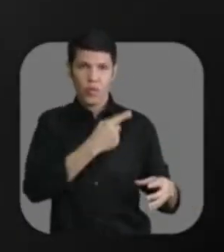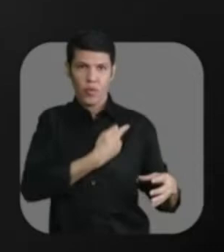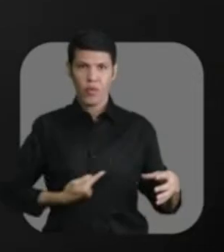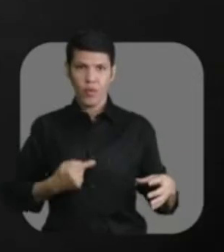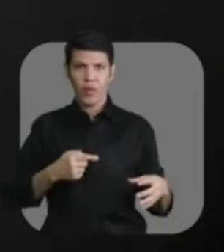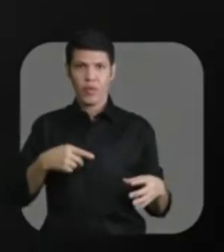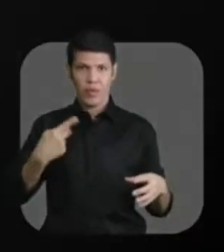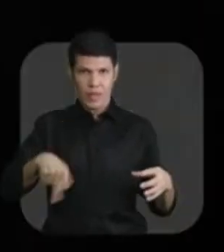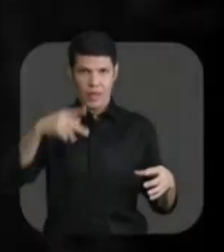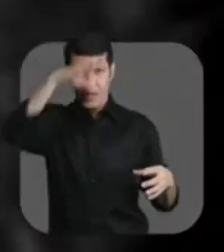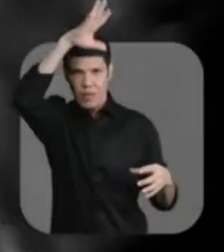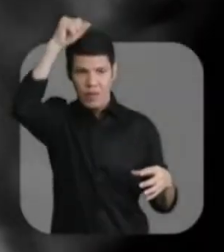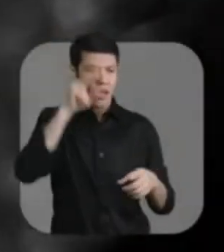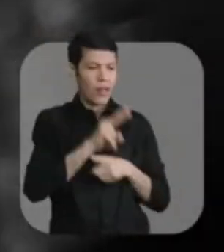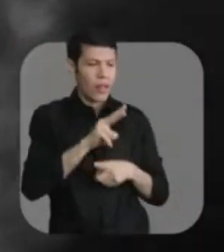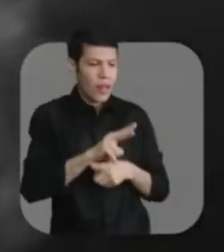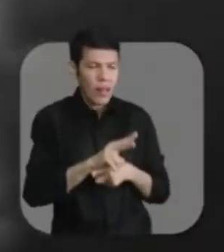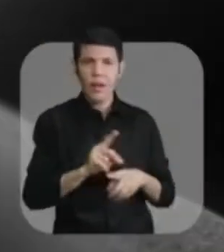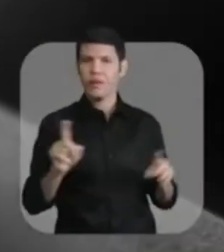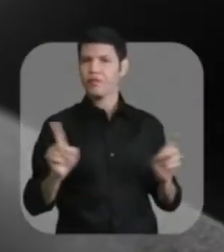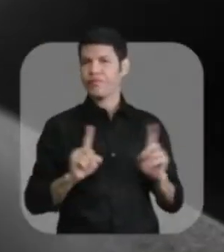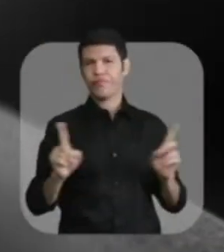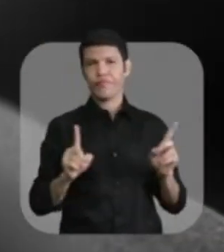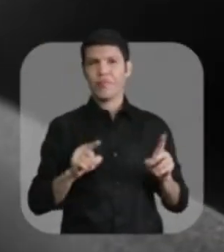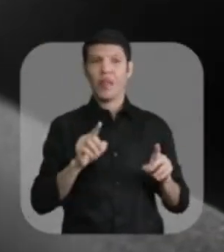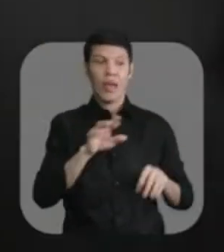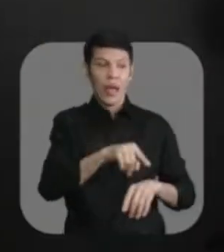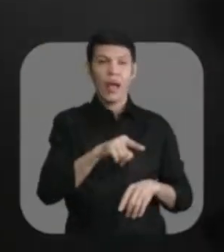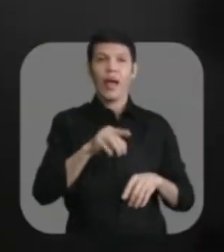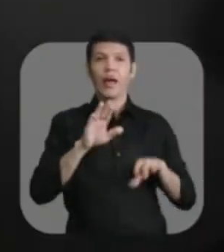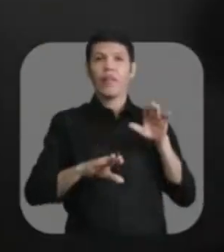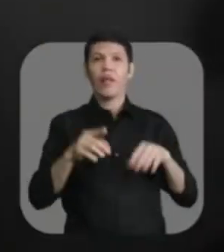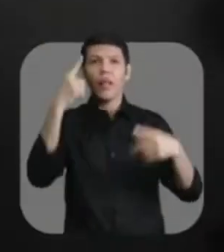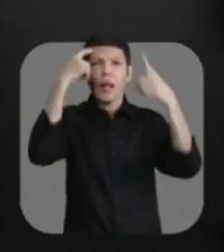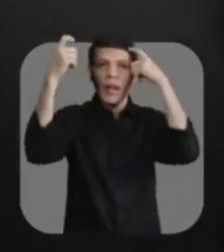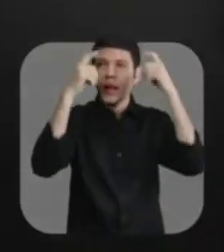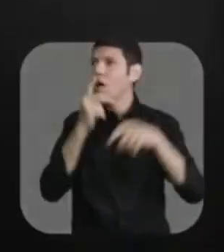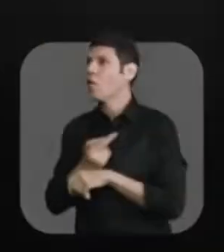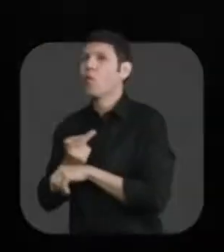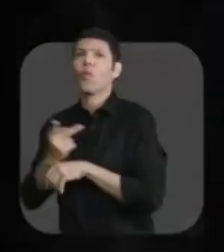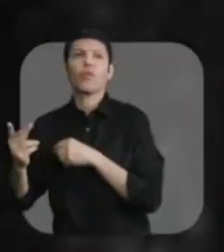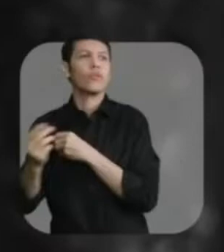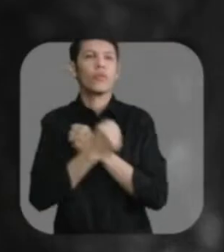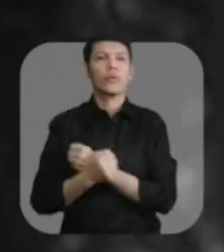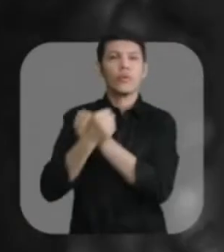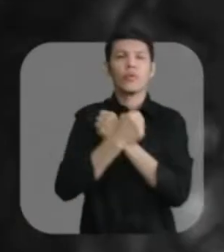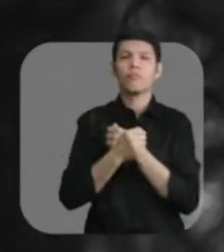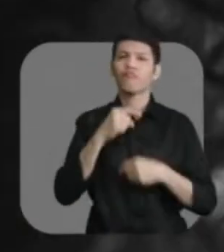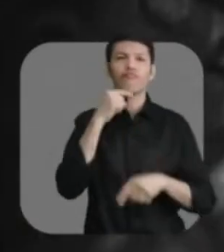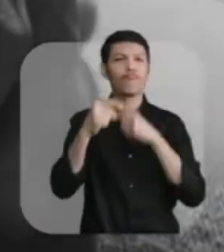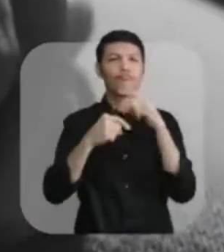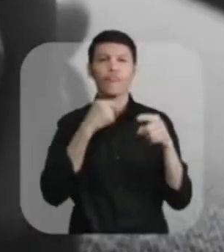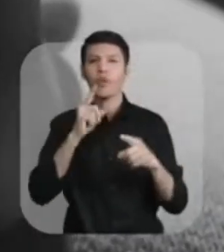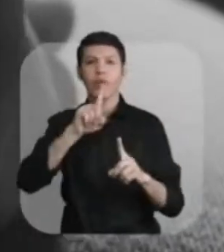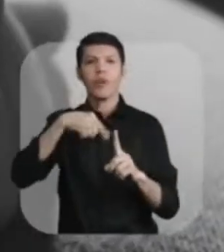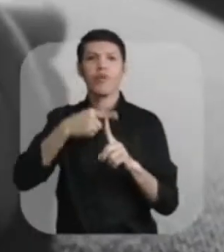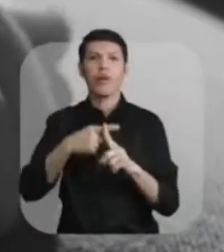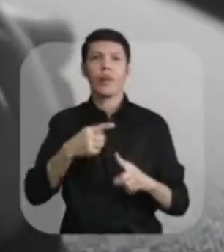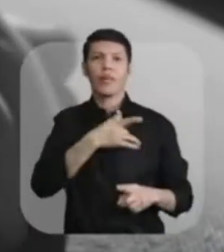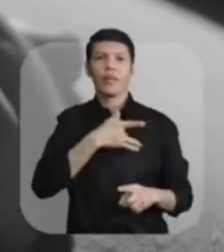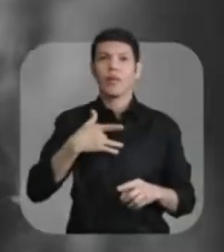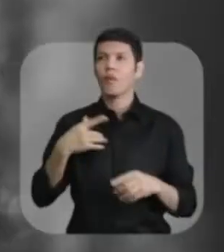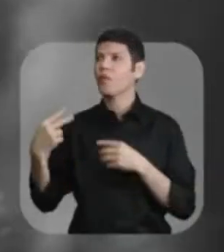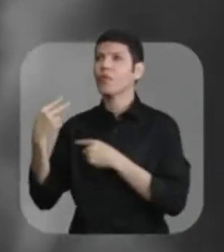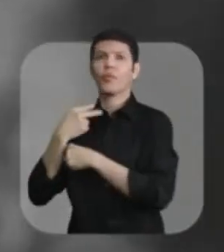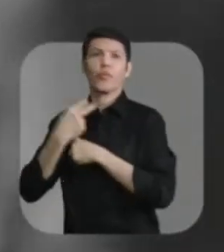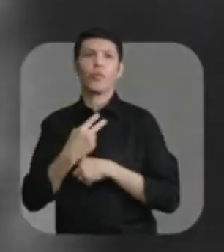recebem do governo do estado. Quando precisam, dificilmente encontram proteção contra a violência e sofrem com a falta de acesso